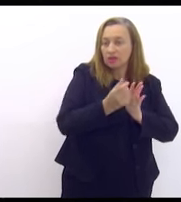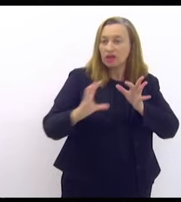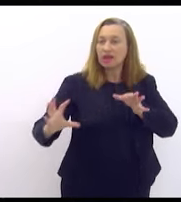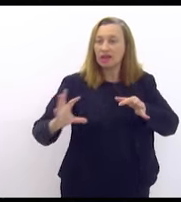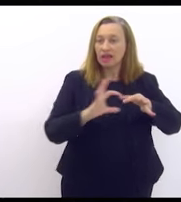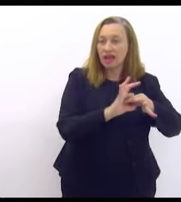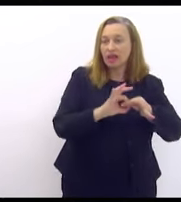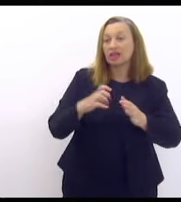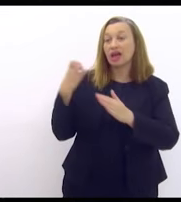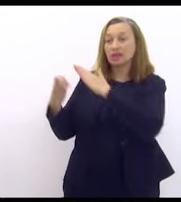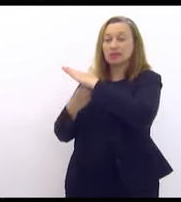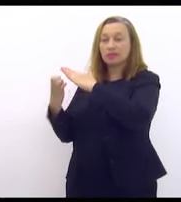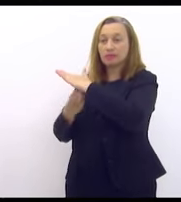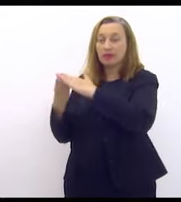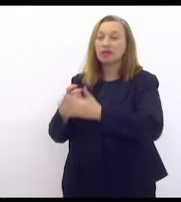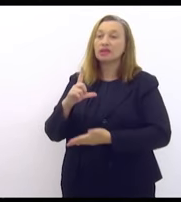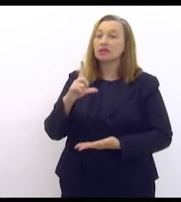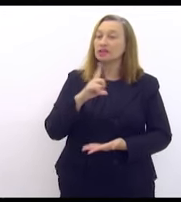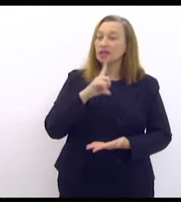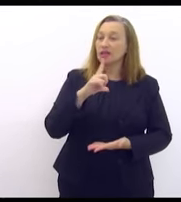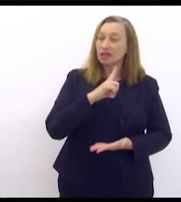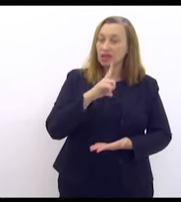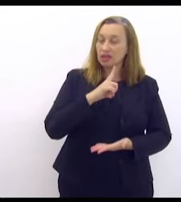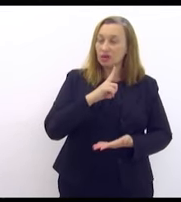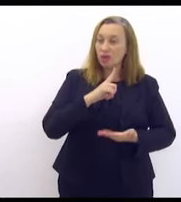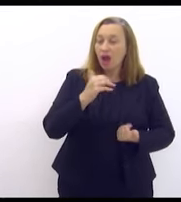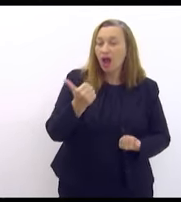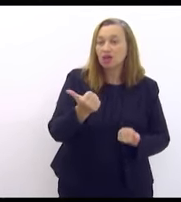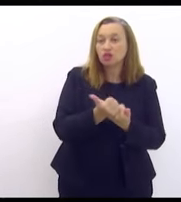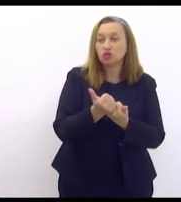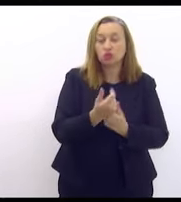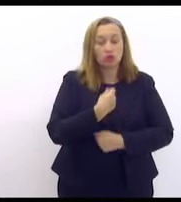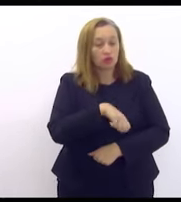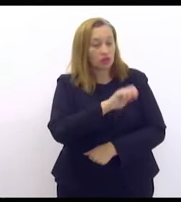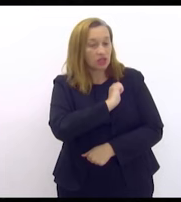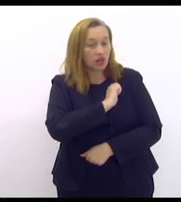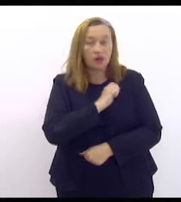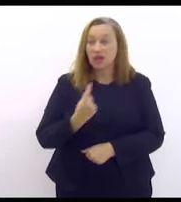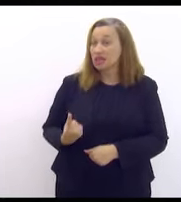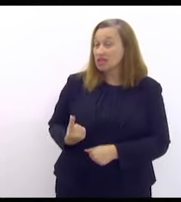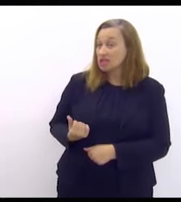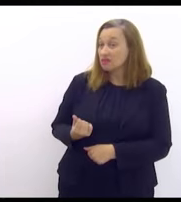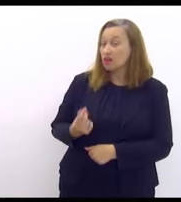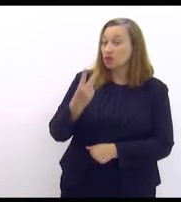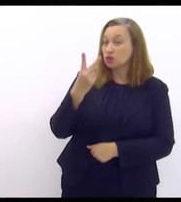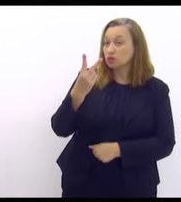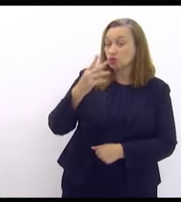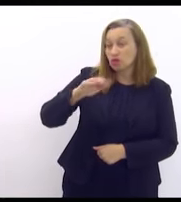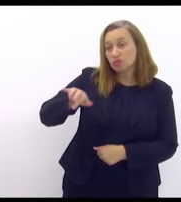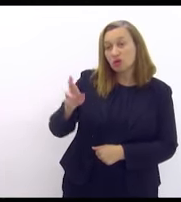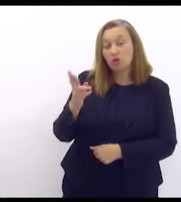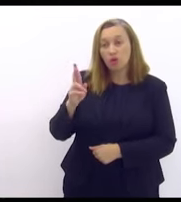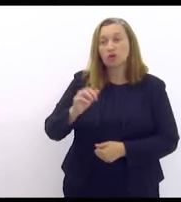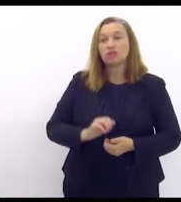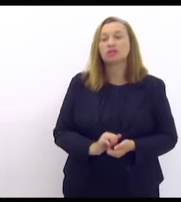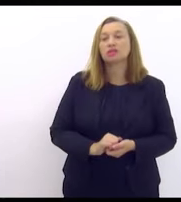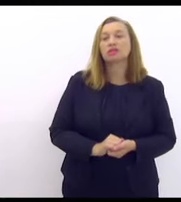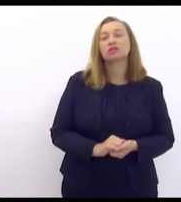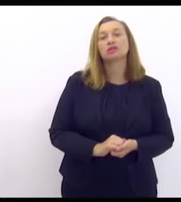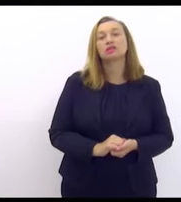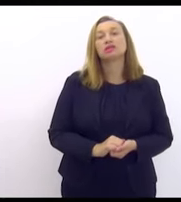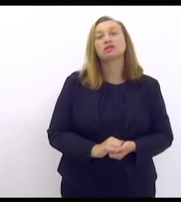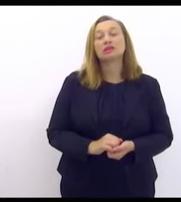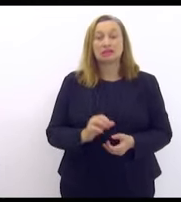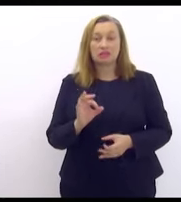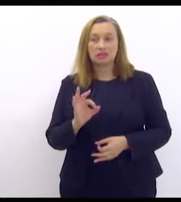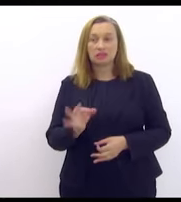que teriam benefício fiscal, e esse valor estimado foi de 2 bilhões. Talvez fosse